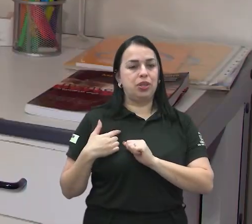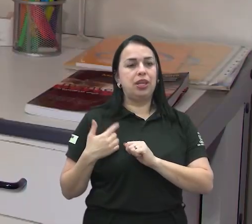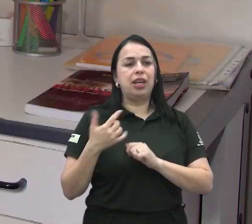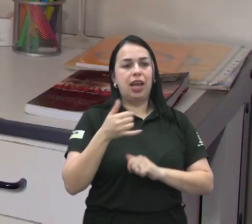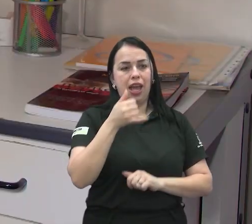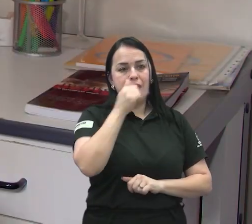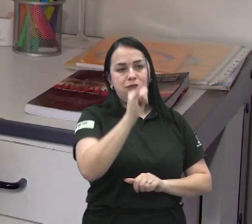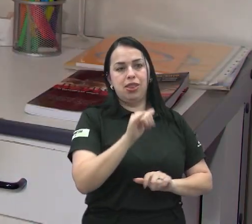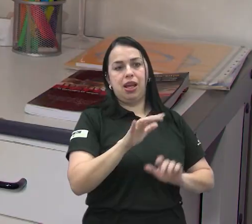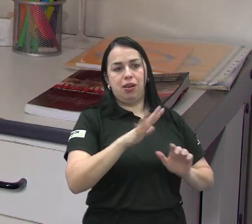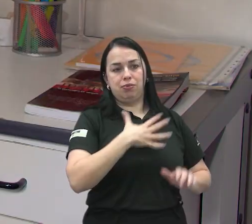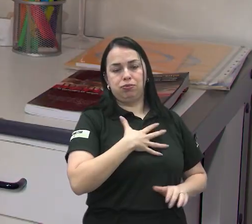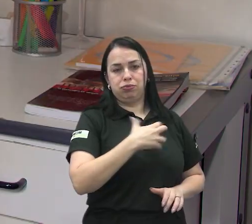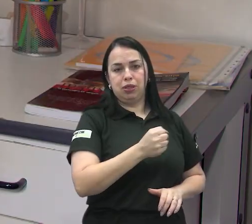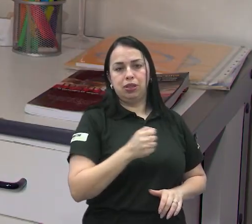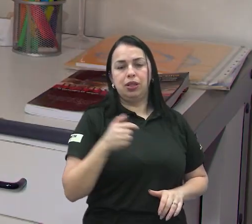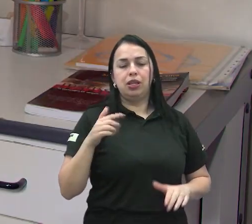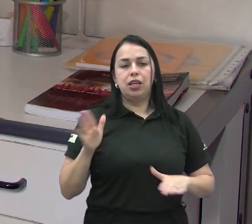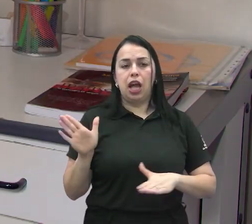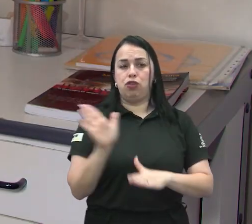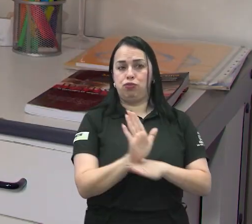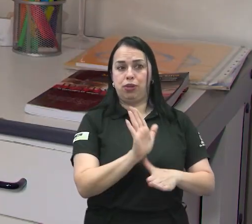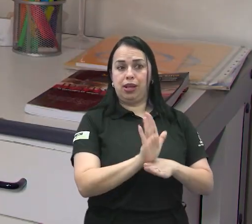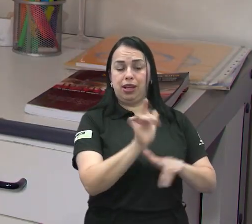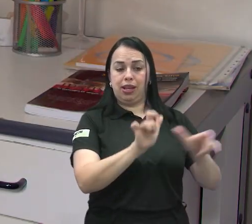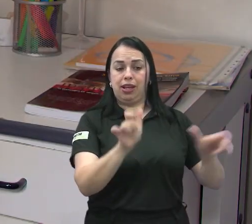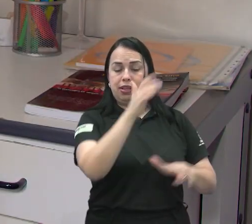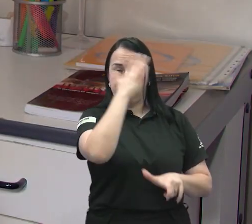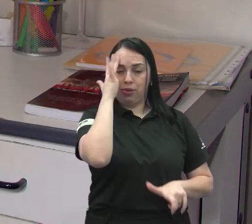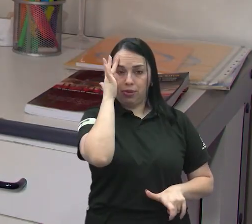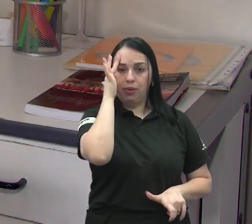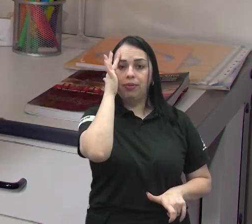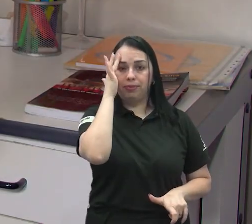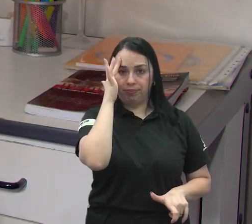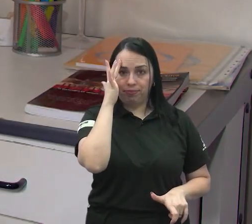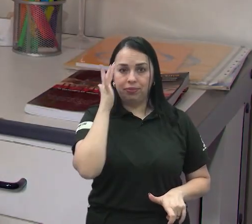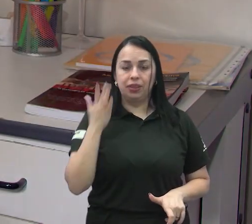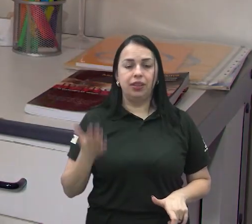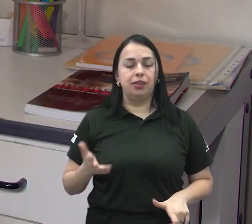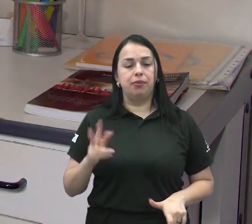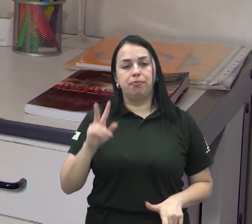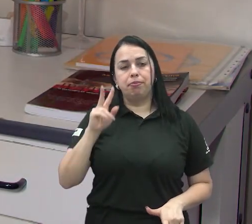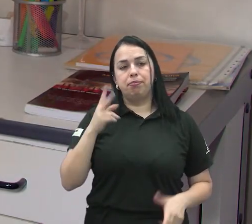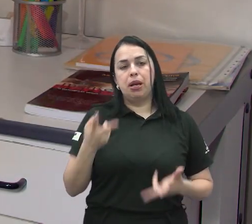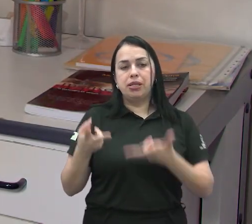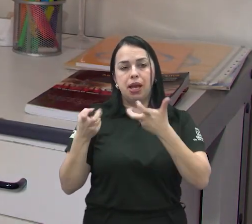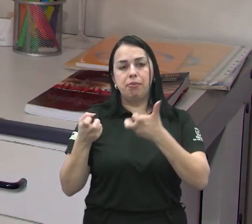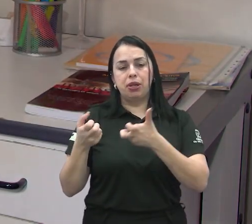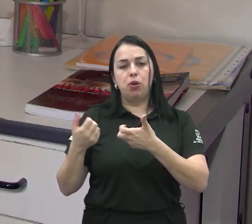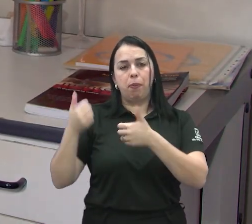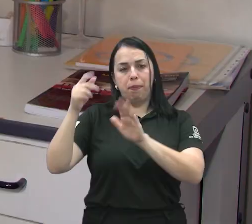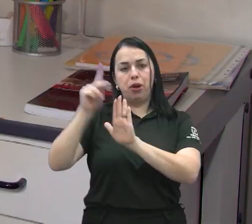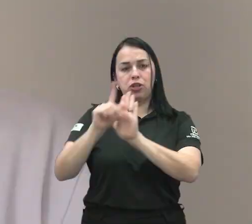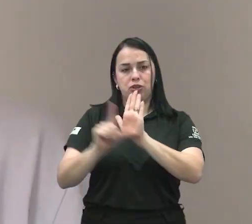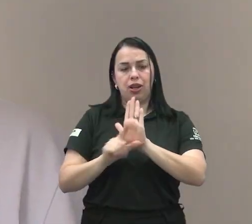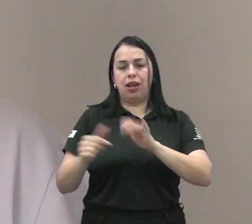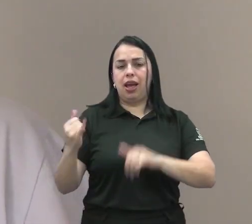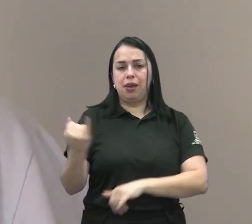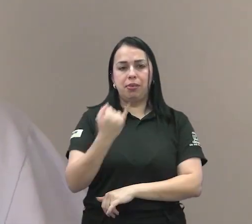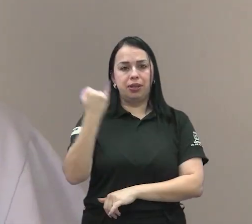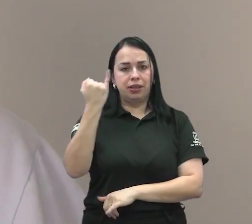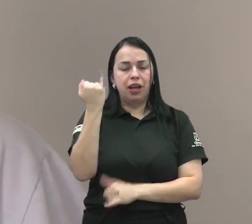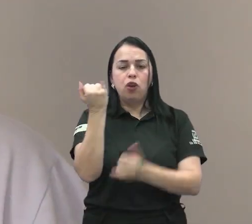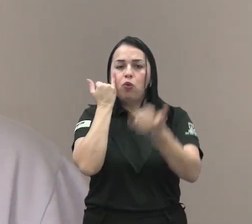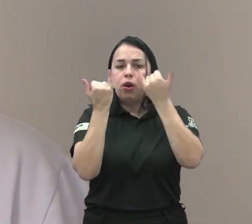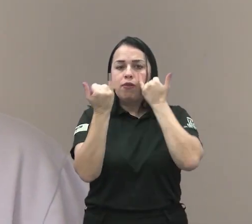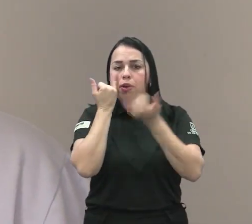Quem trabalha diretamente na prevenção ao suicídio e convive com a batalha de ajudar pessoas que enfrentam a depressão,